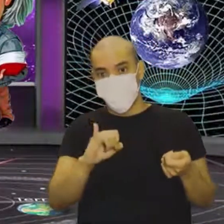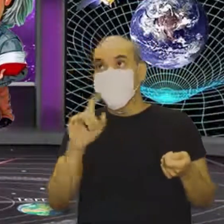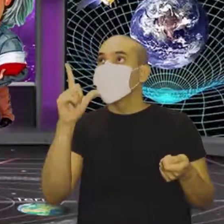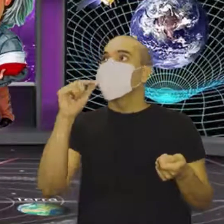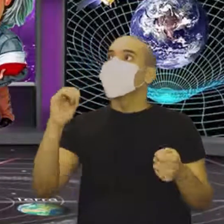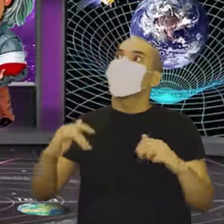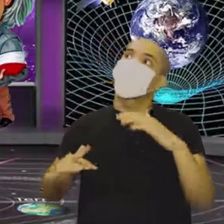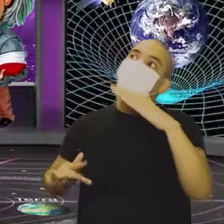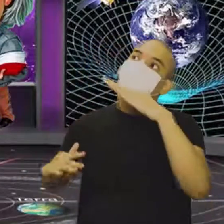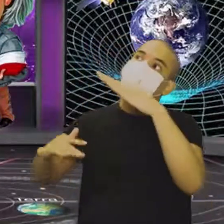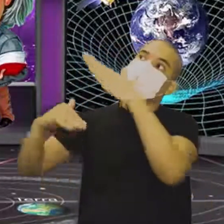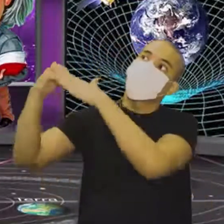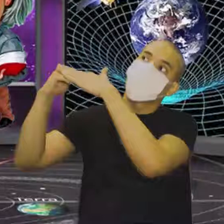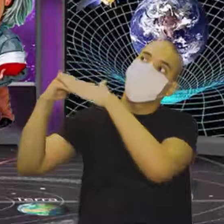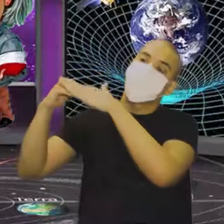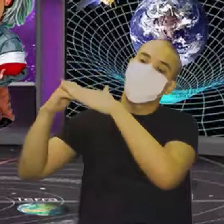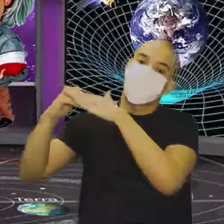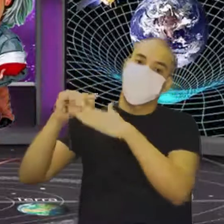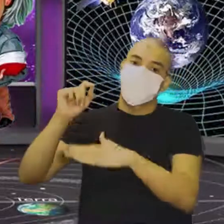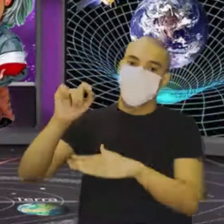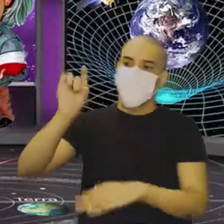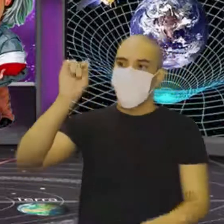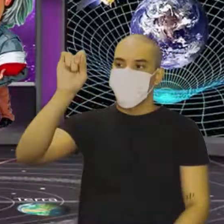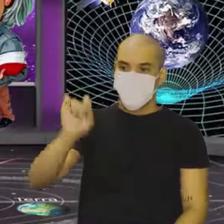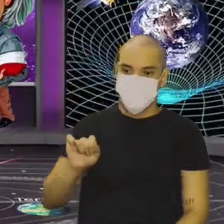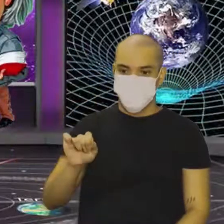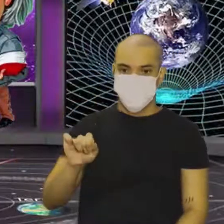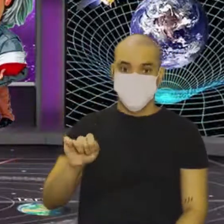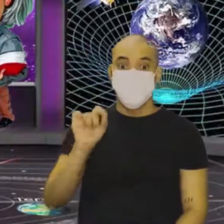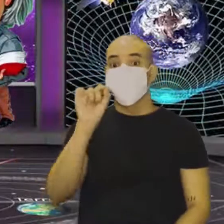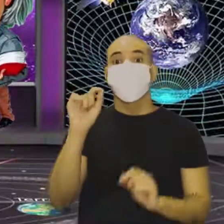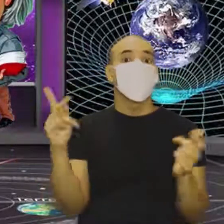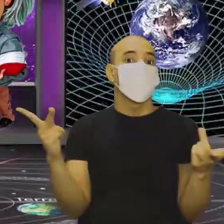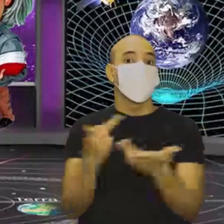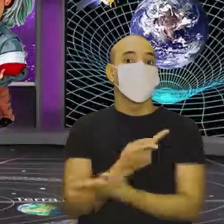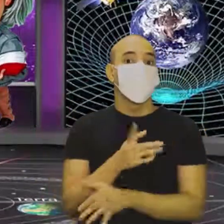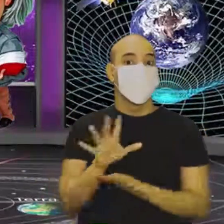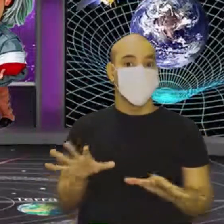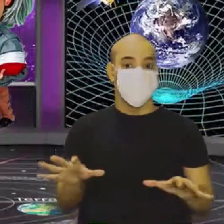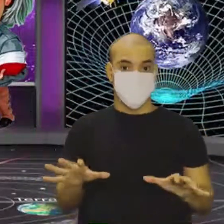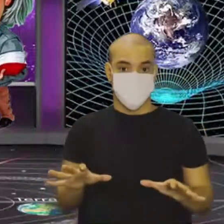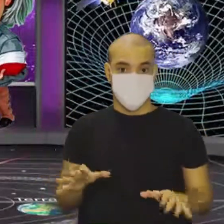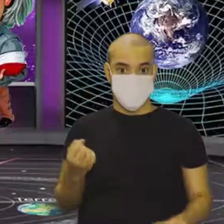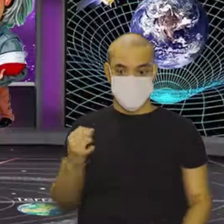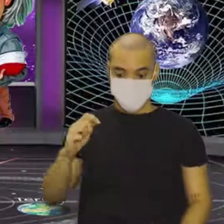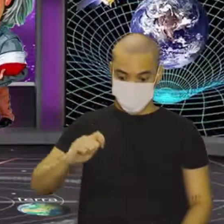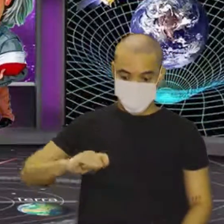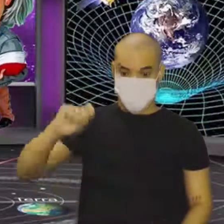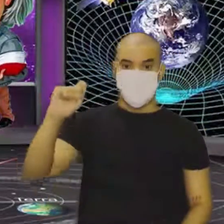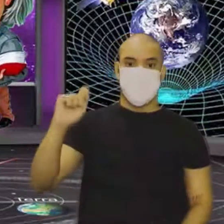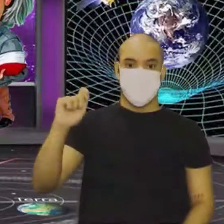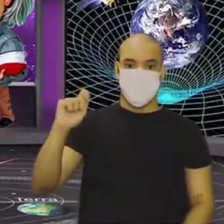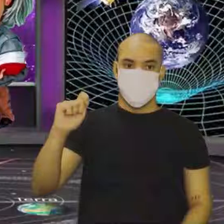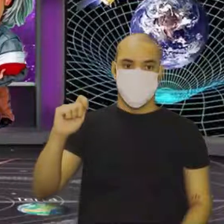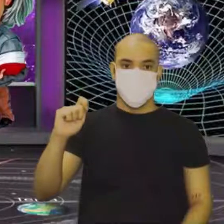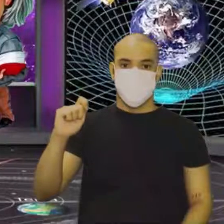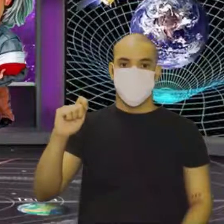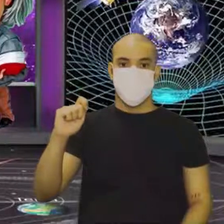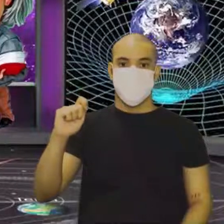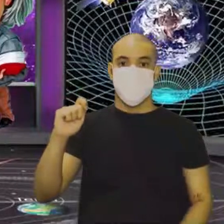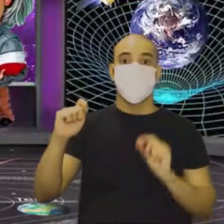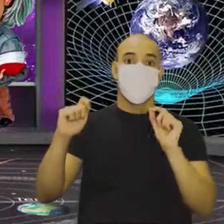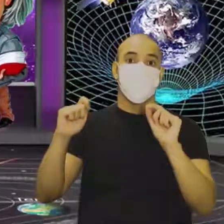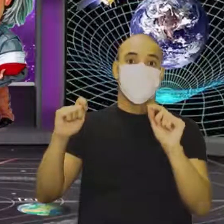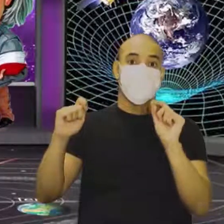lá derramava, enchia, a gente fazia o quê? Descia o disjuntor. Então, o que está acontecendo ali? Se eu subia, eu estava